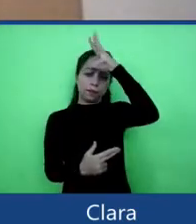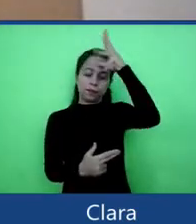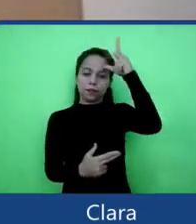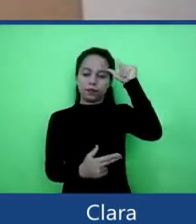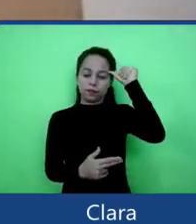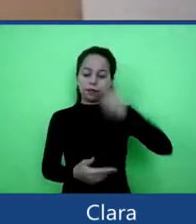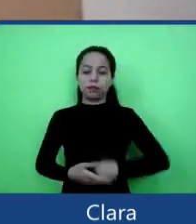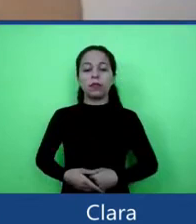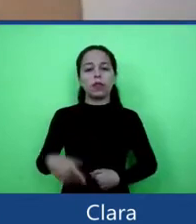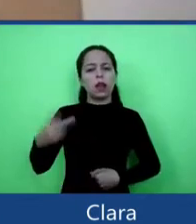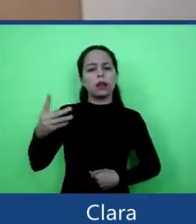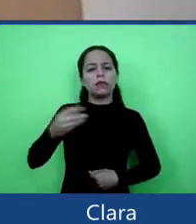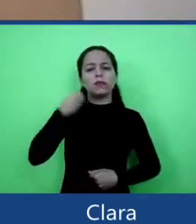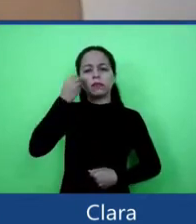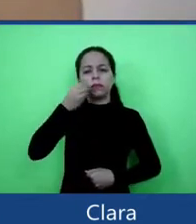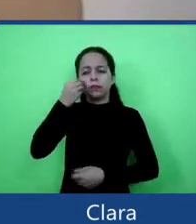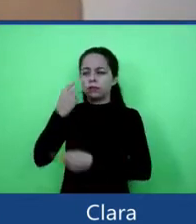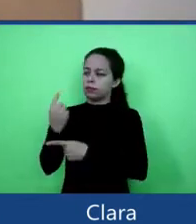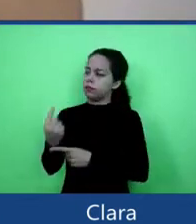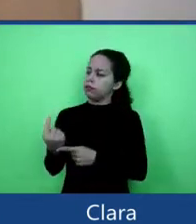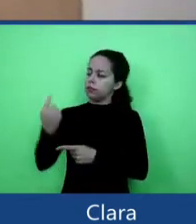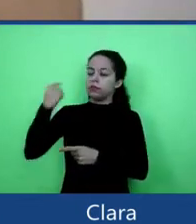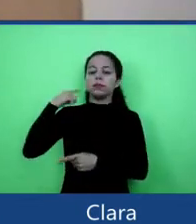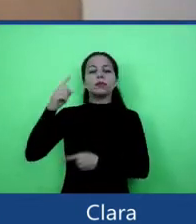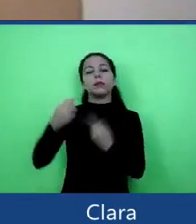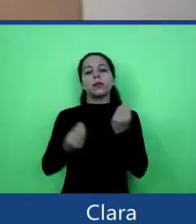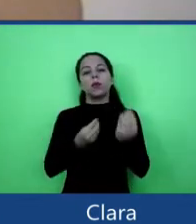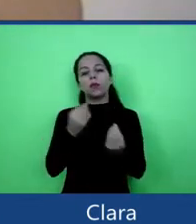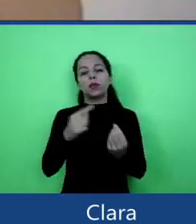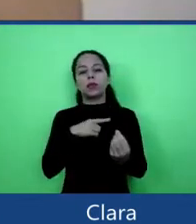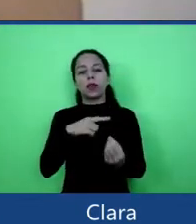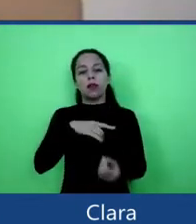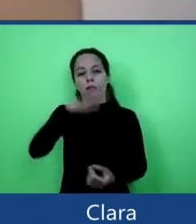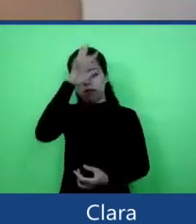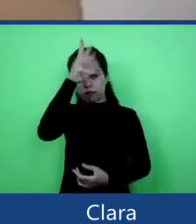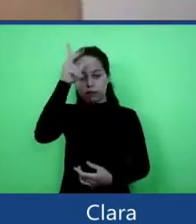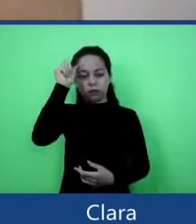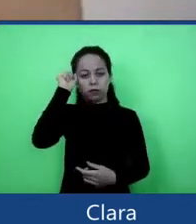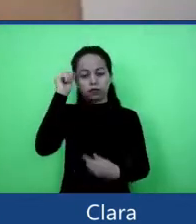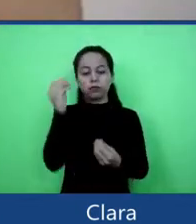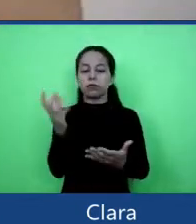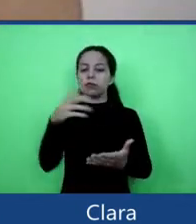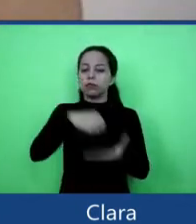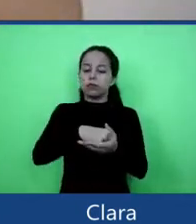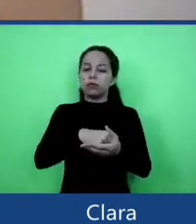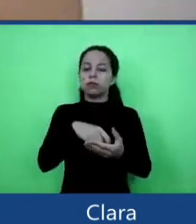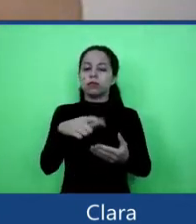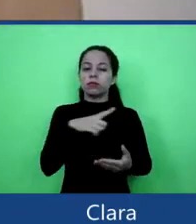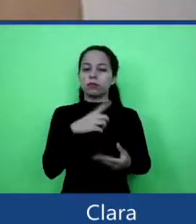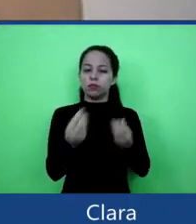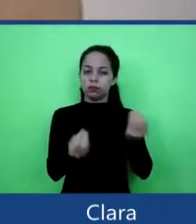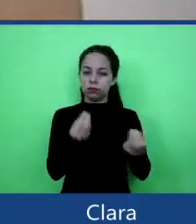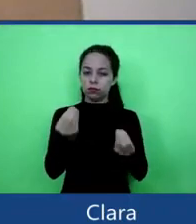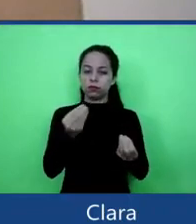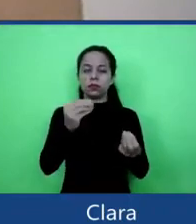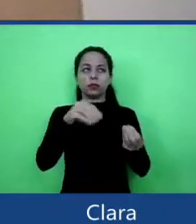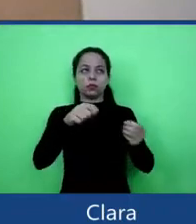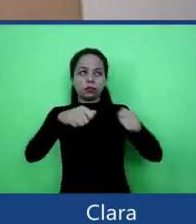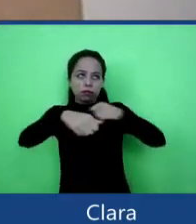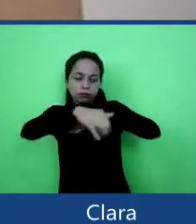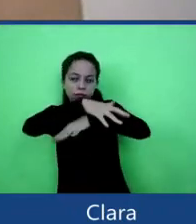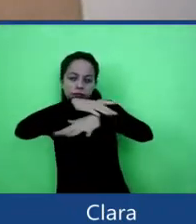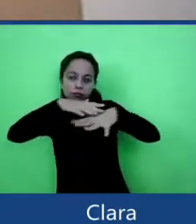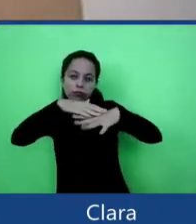de diversos experimentos internacionais na Amazônia, investigando as interações entre a biosfera e a atmosfera e o impacto das queimadas e emissões